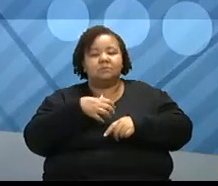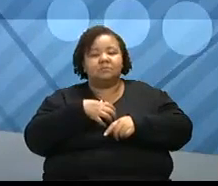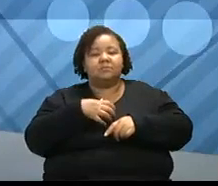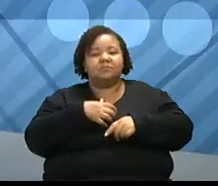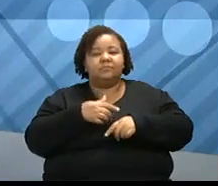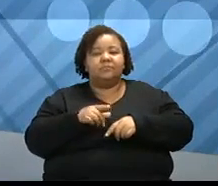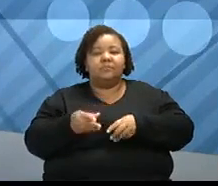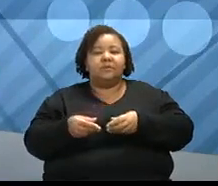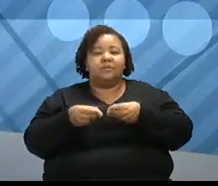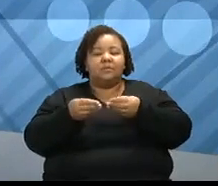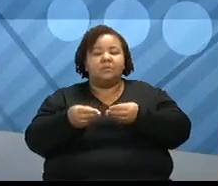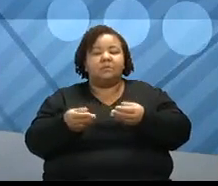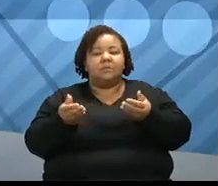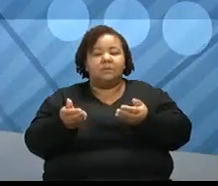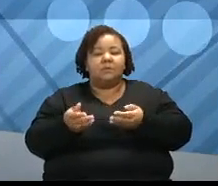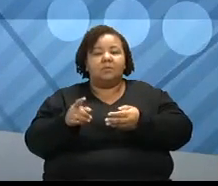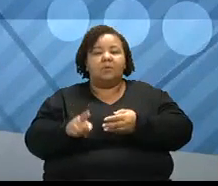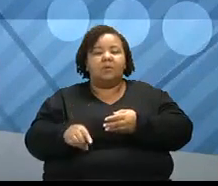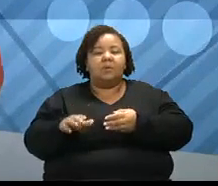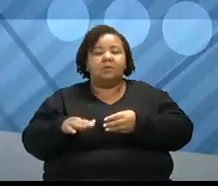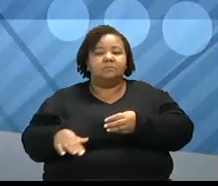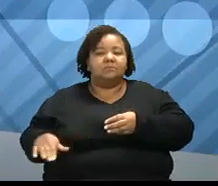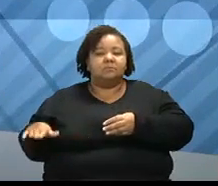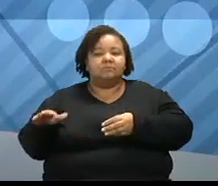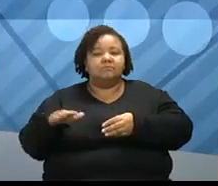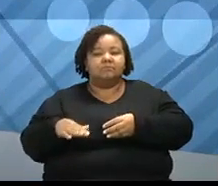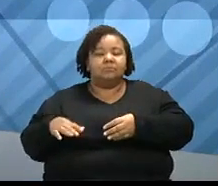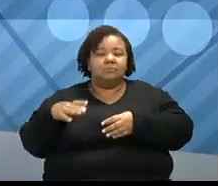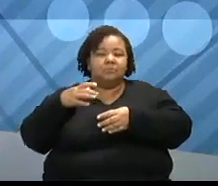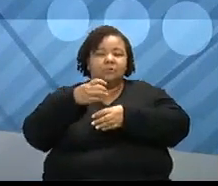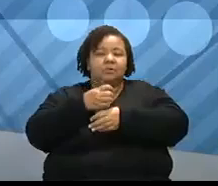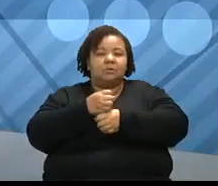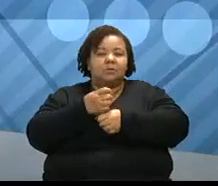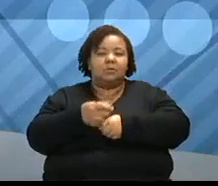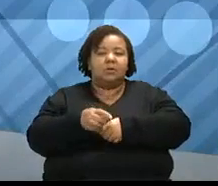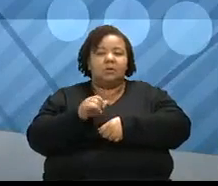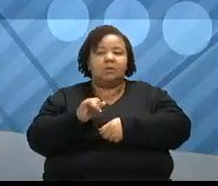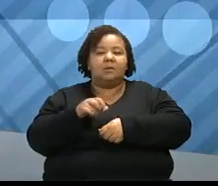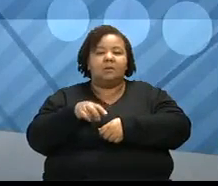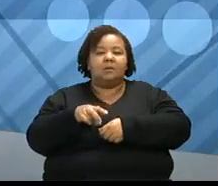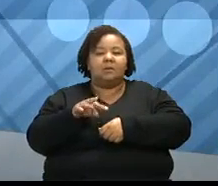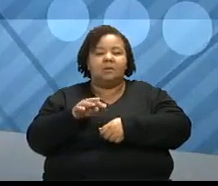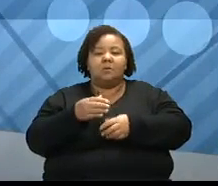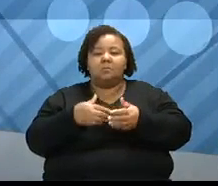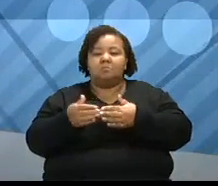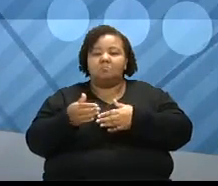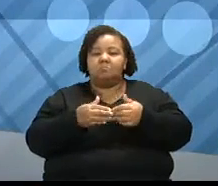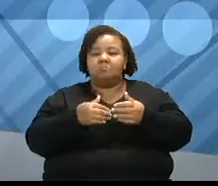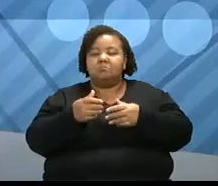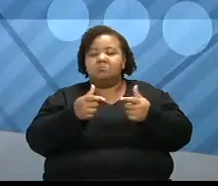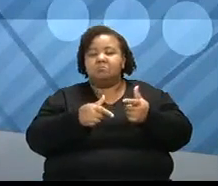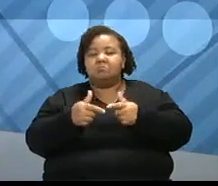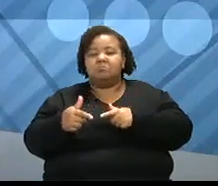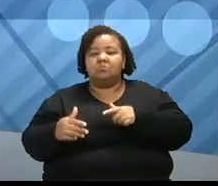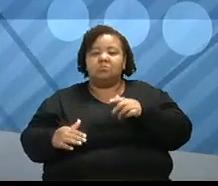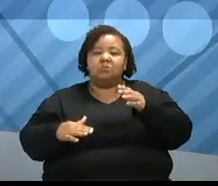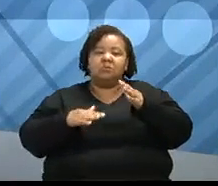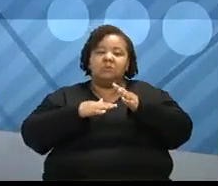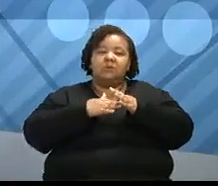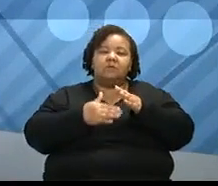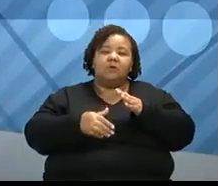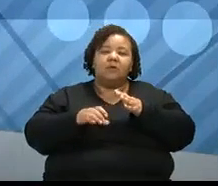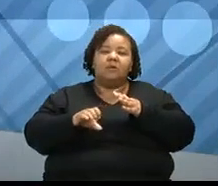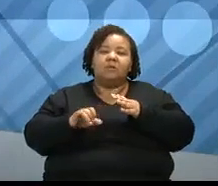modo a proporcionar agora essa generalização, calcular uma integral em uma região qualquer, seja ela um intervalo no eixo ou